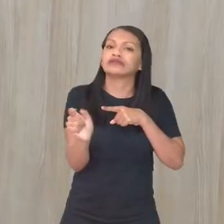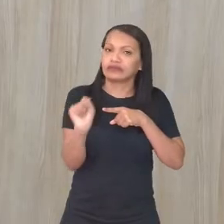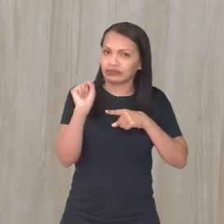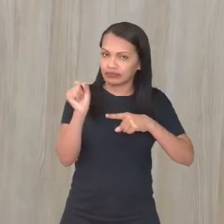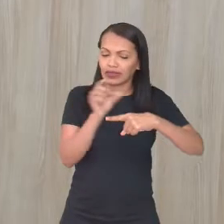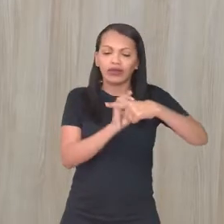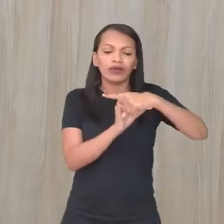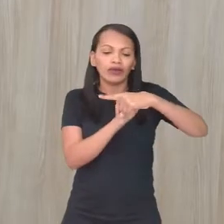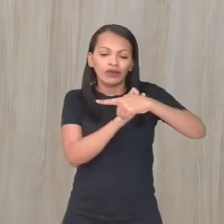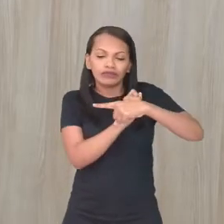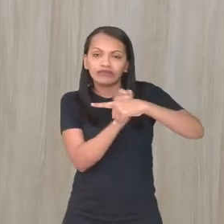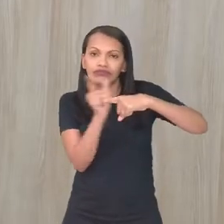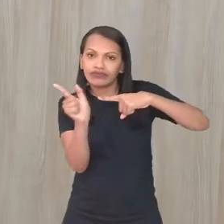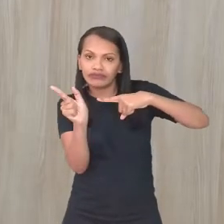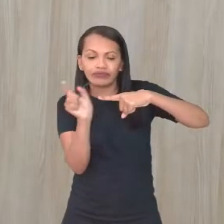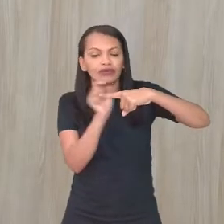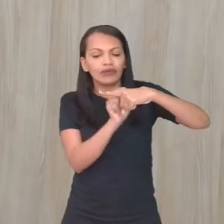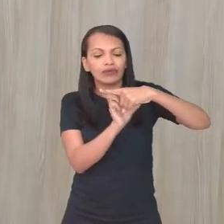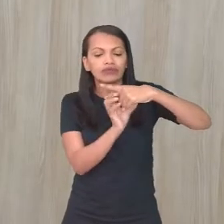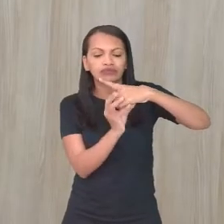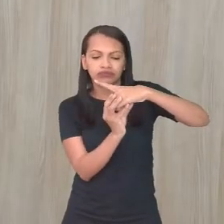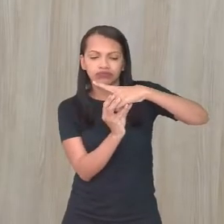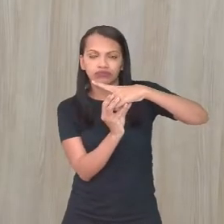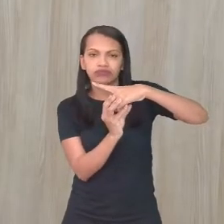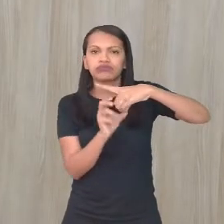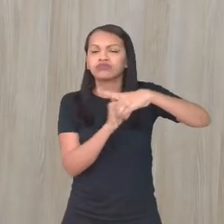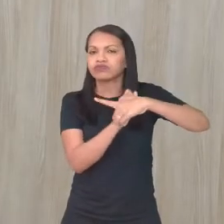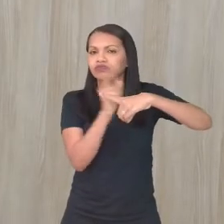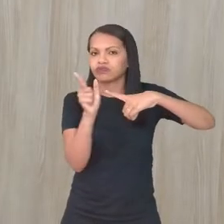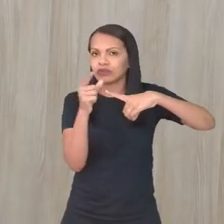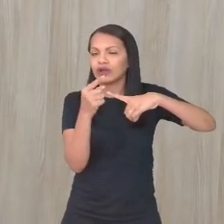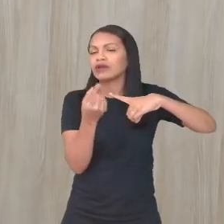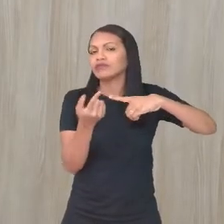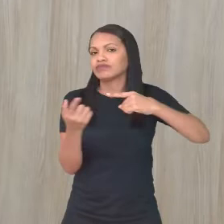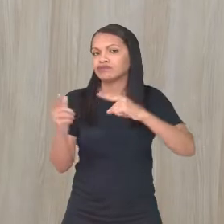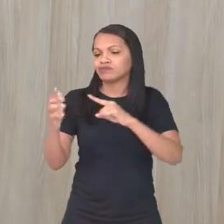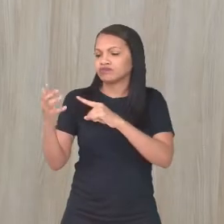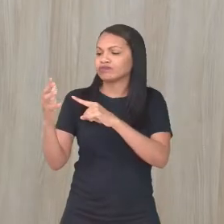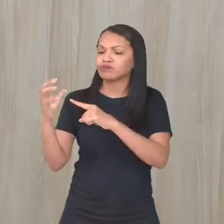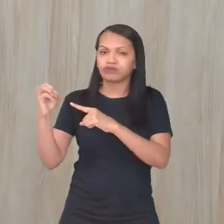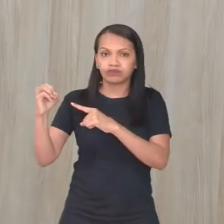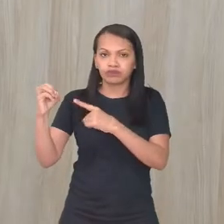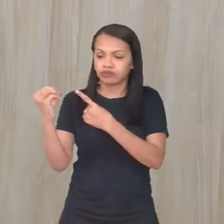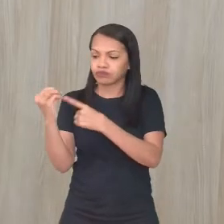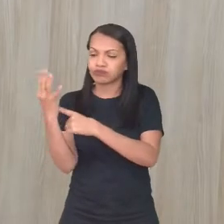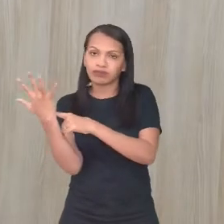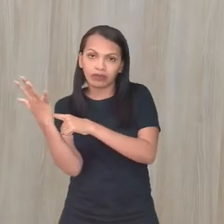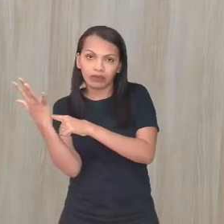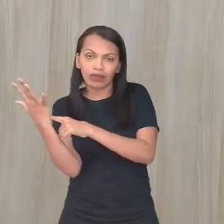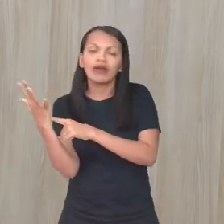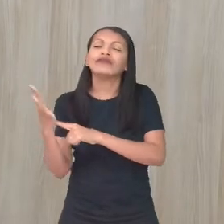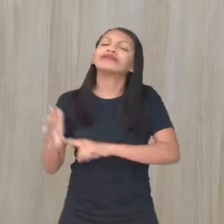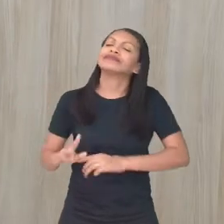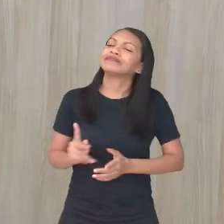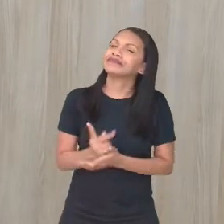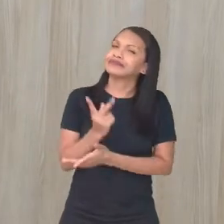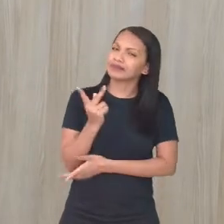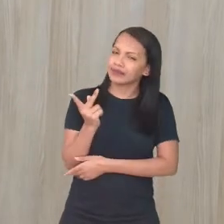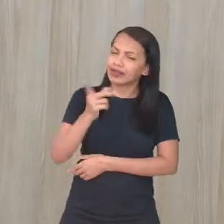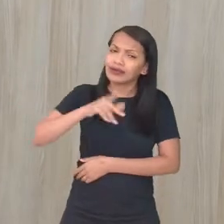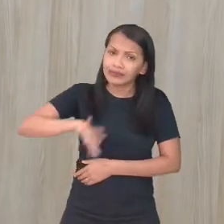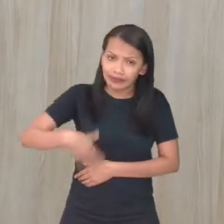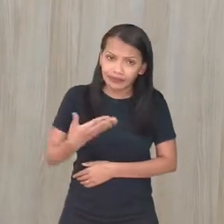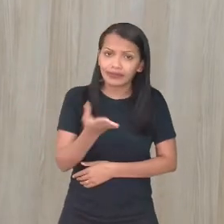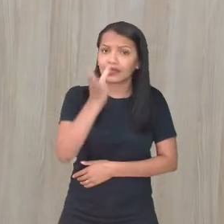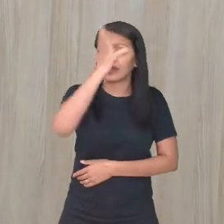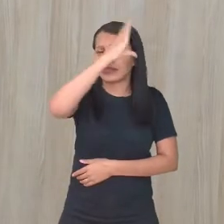reprodutor masculino é falar que os homens também passam por uma série de questões hormonais. E que, assim como na